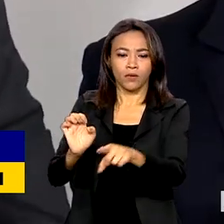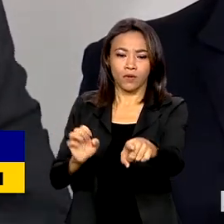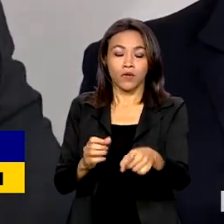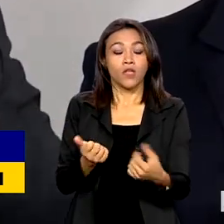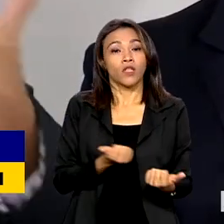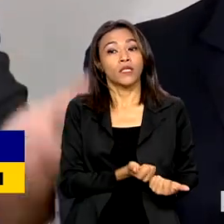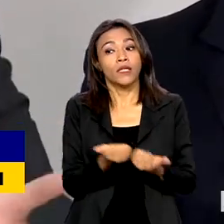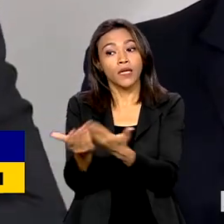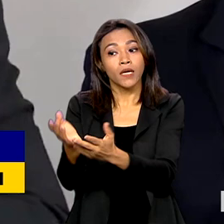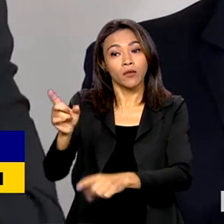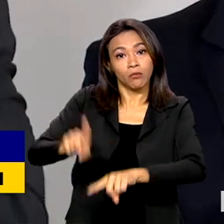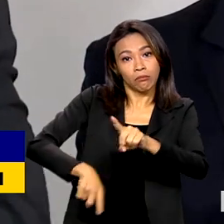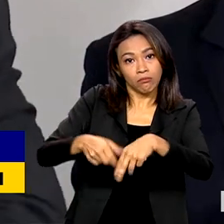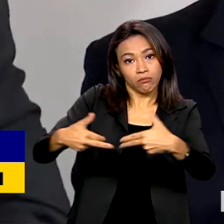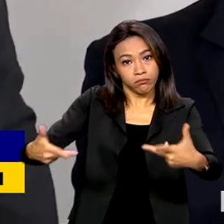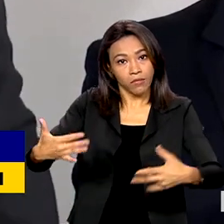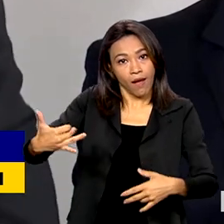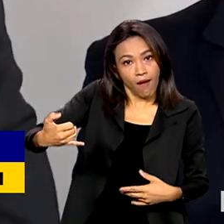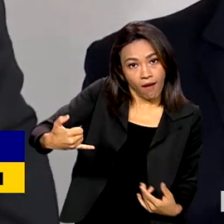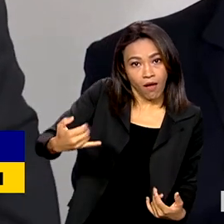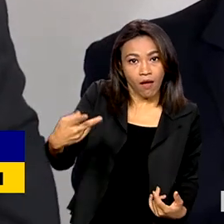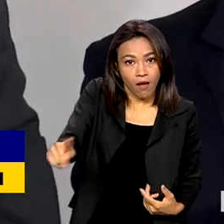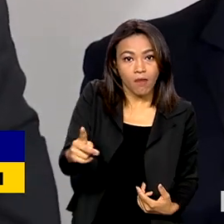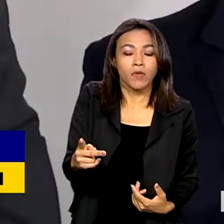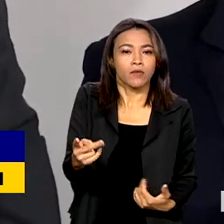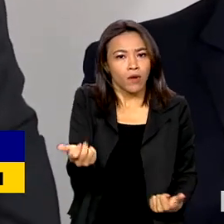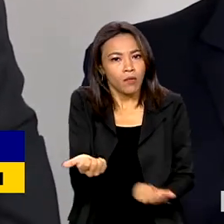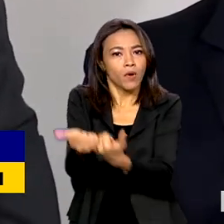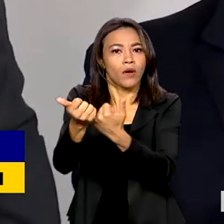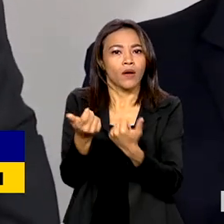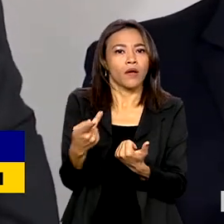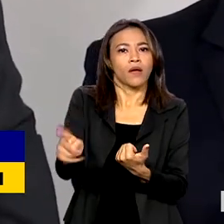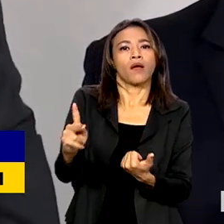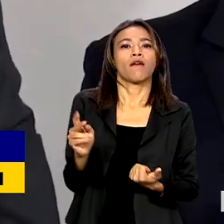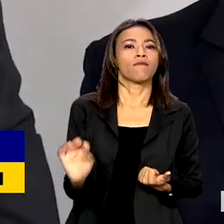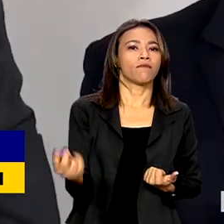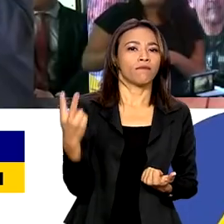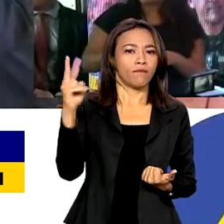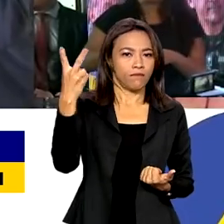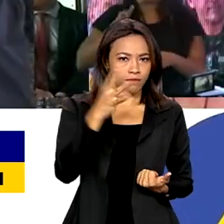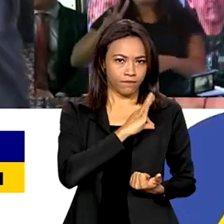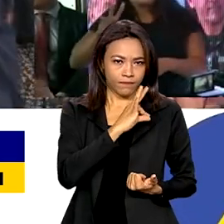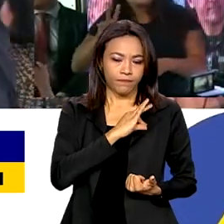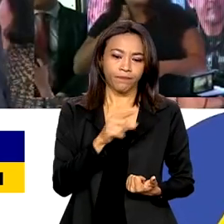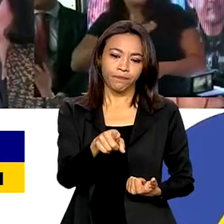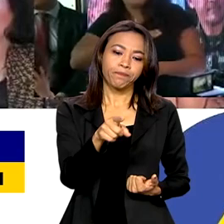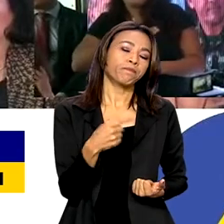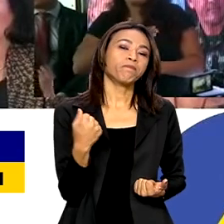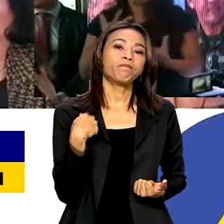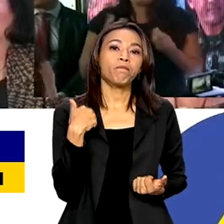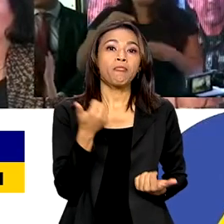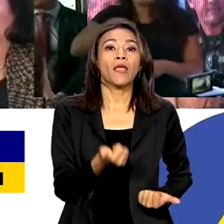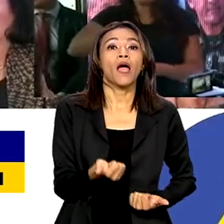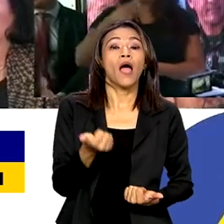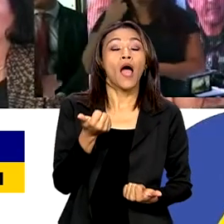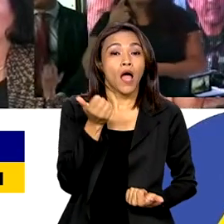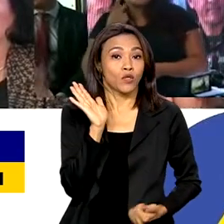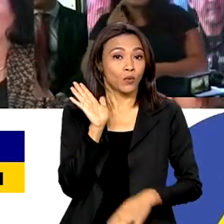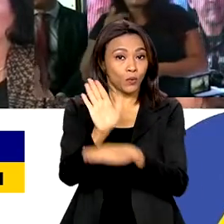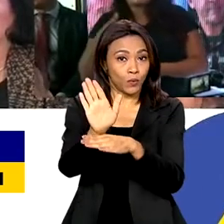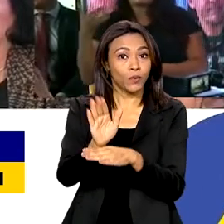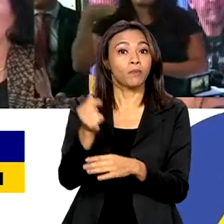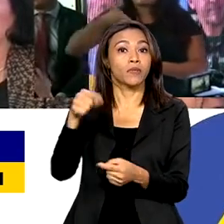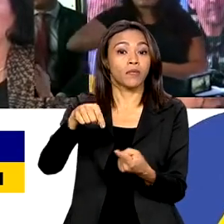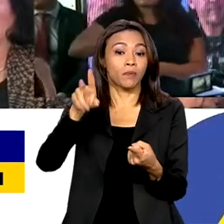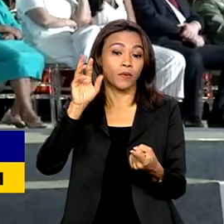uma contribuição para esse esforço é a valorização das polícias ajuda já chegou a alguns estados como